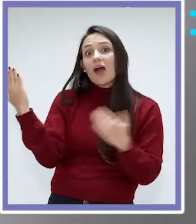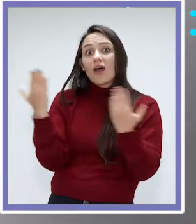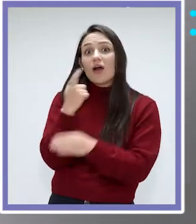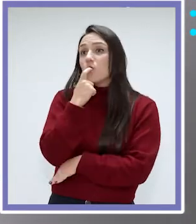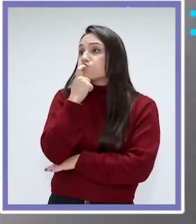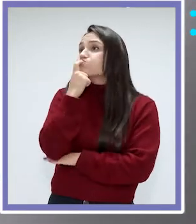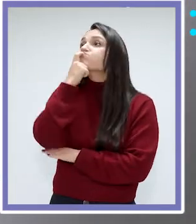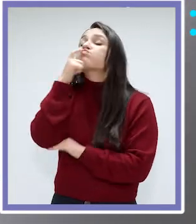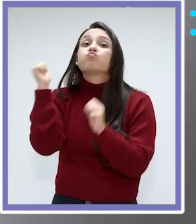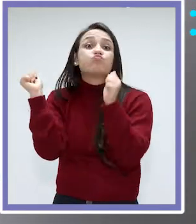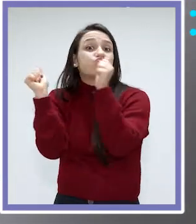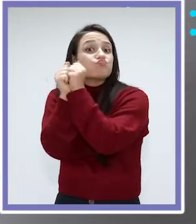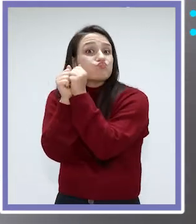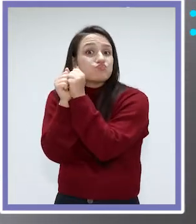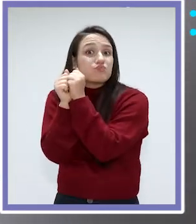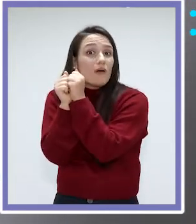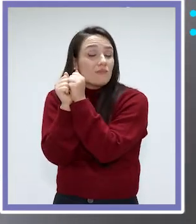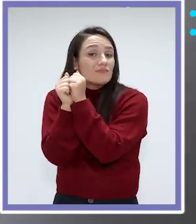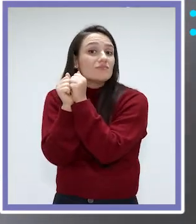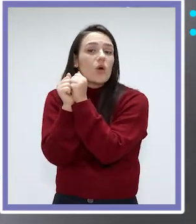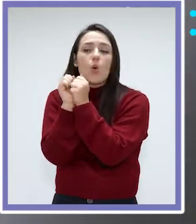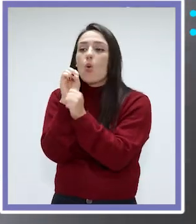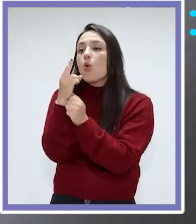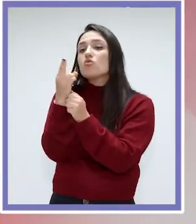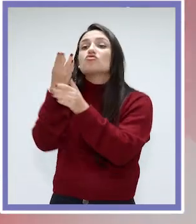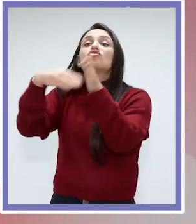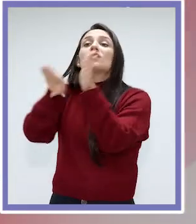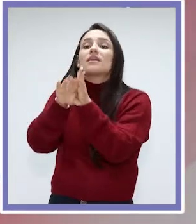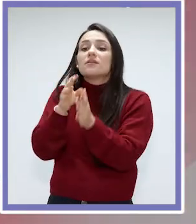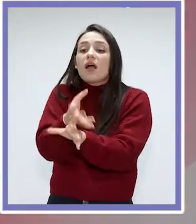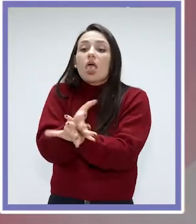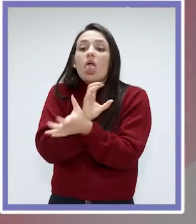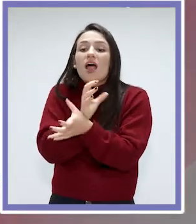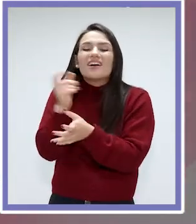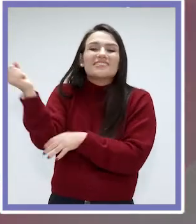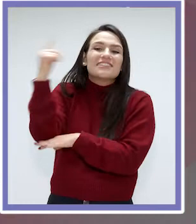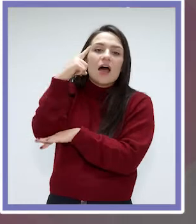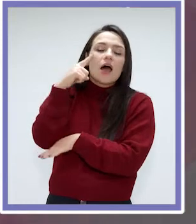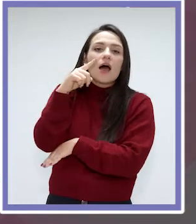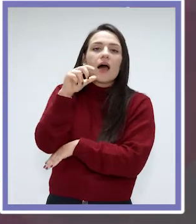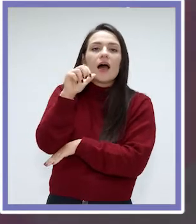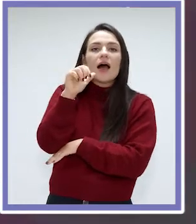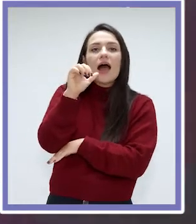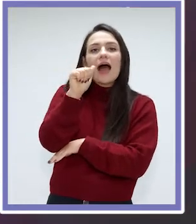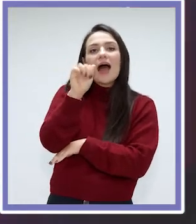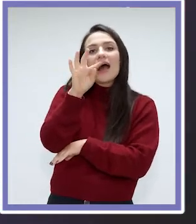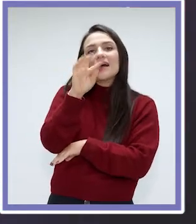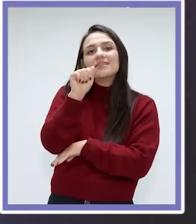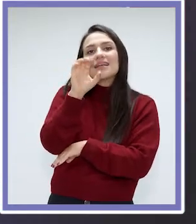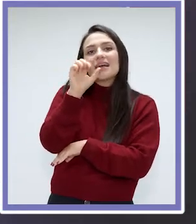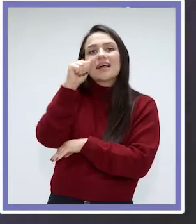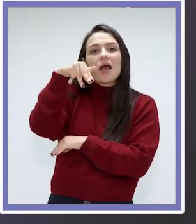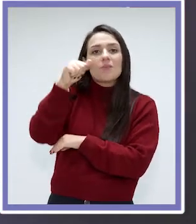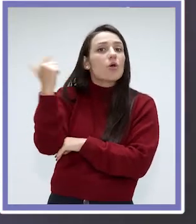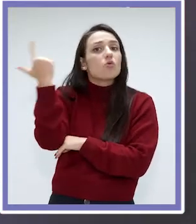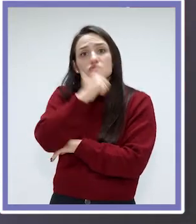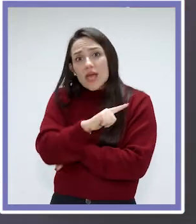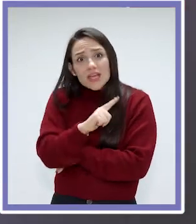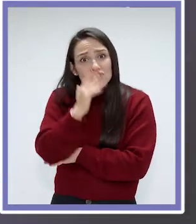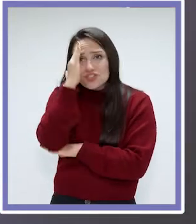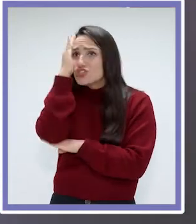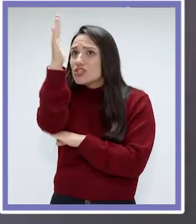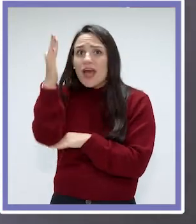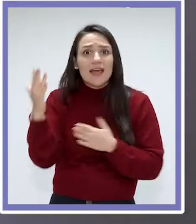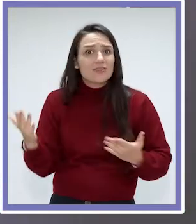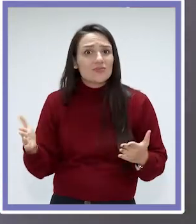aqui na Cordilheira dos Andes, ter acesso ao deserto do Atacama. Então, assim, são vários outros cenários que é interessante